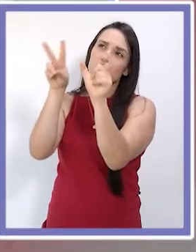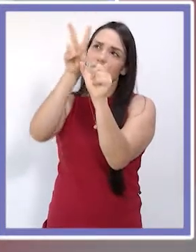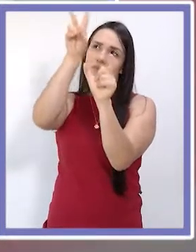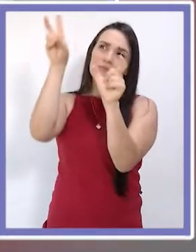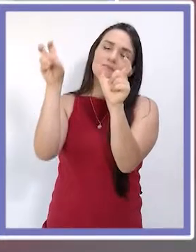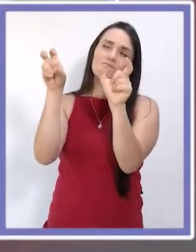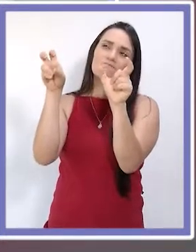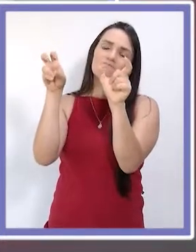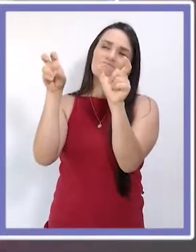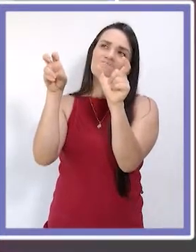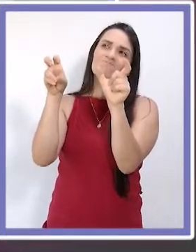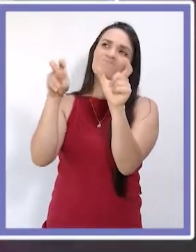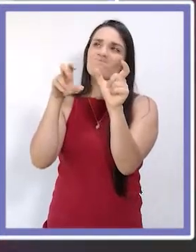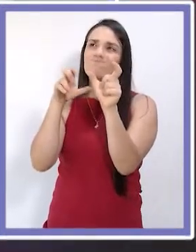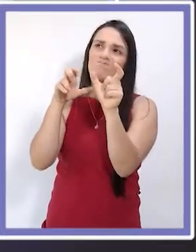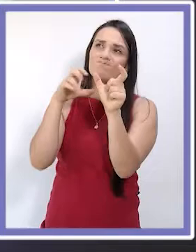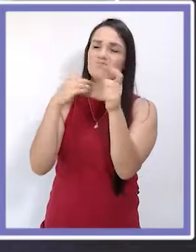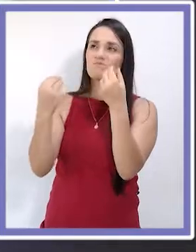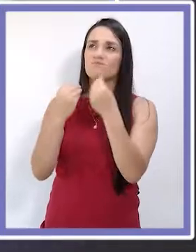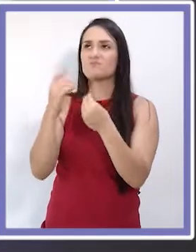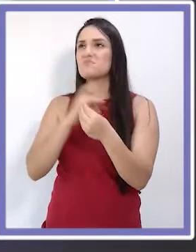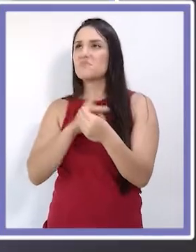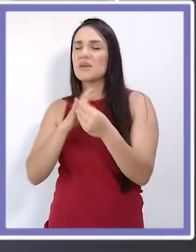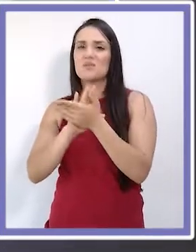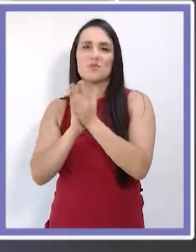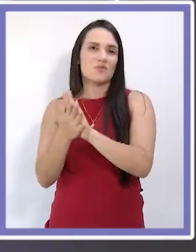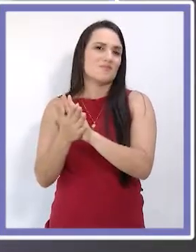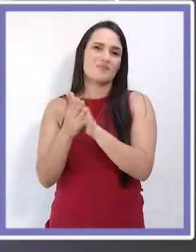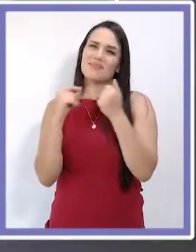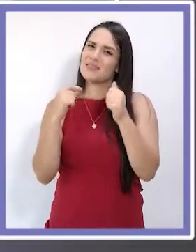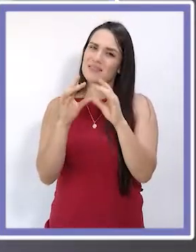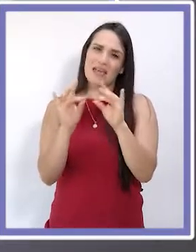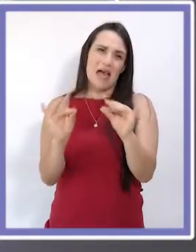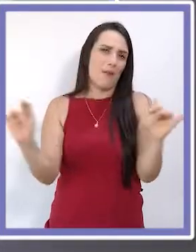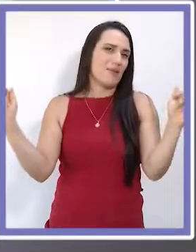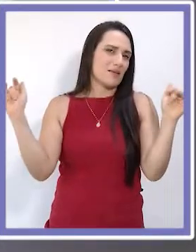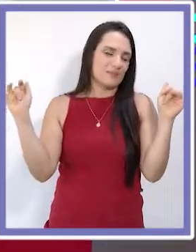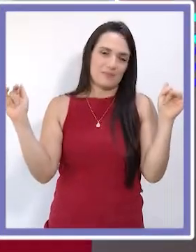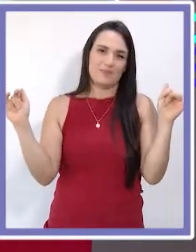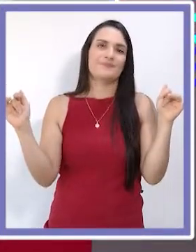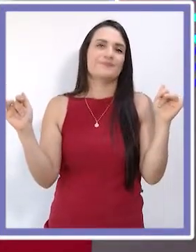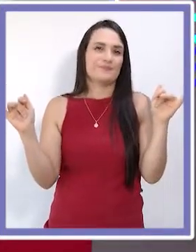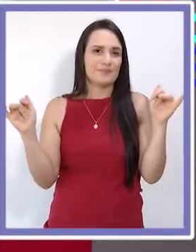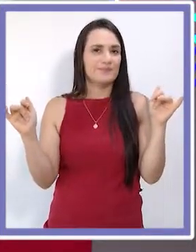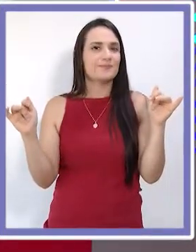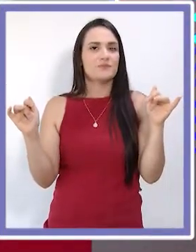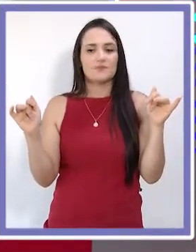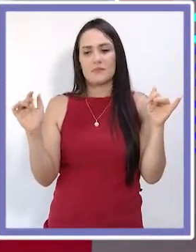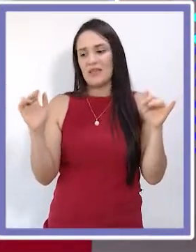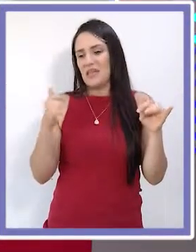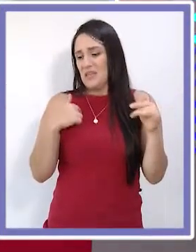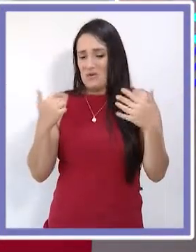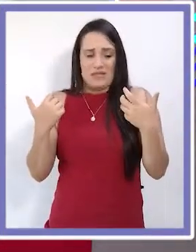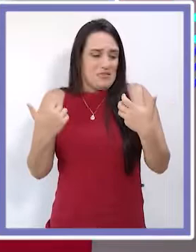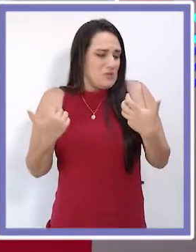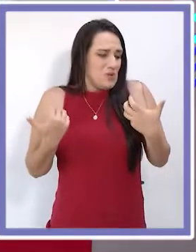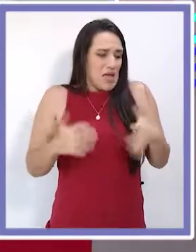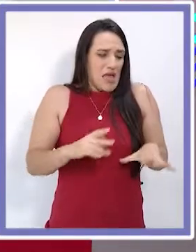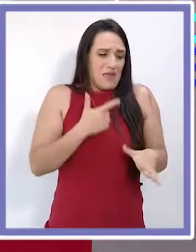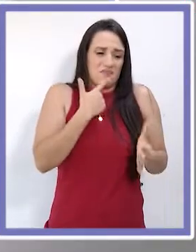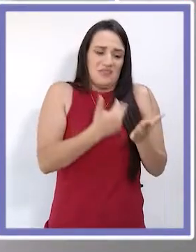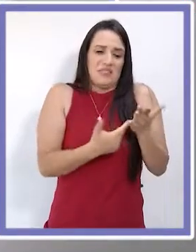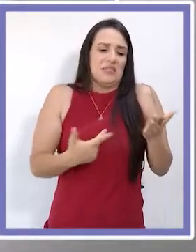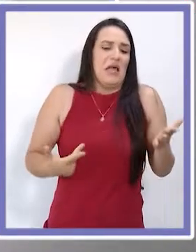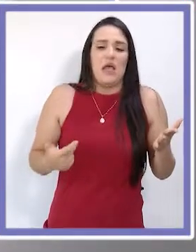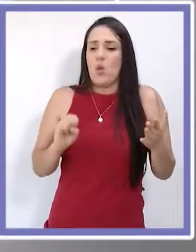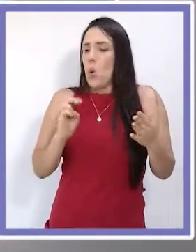tirar essas dúvidas, esse preconceito em doar órgãos, doar tecidos, doar sangue,